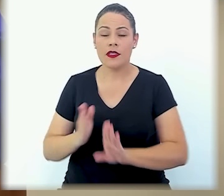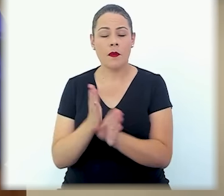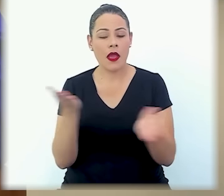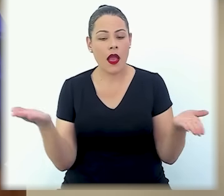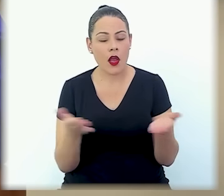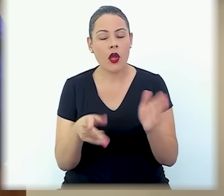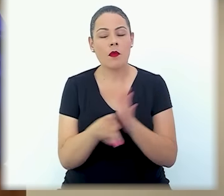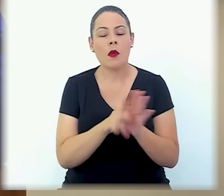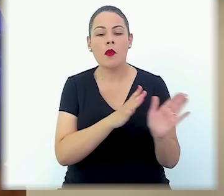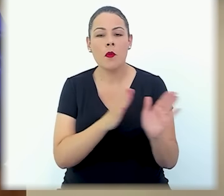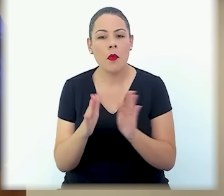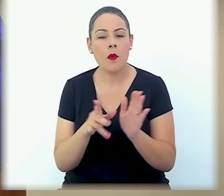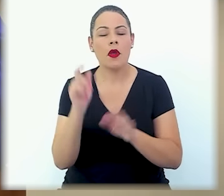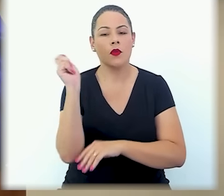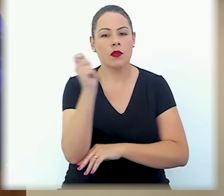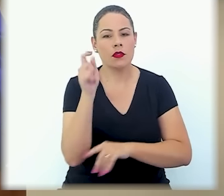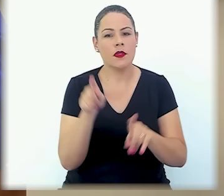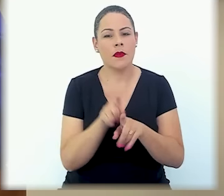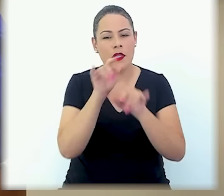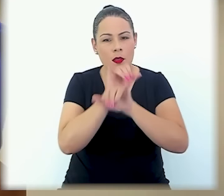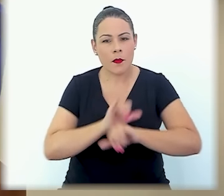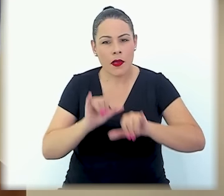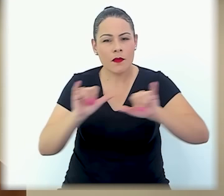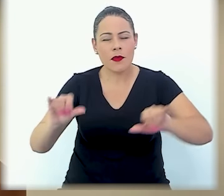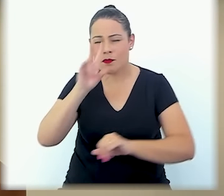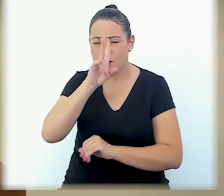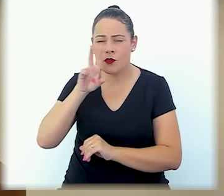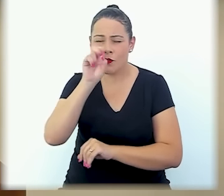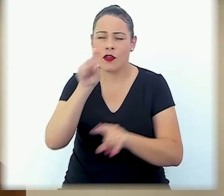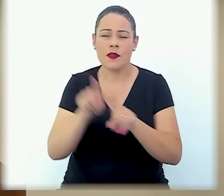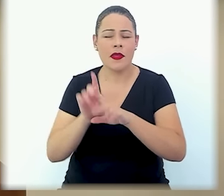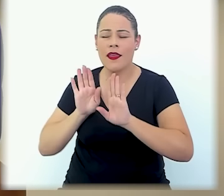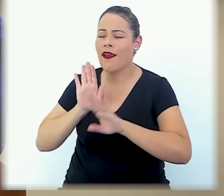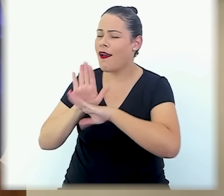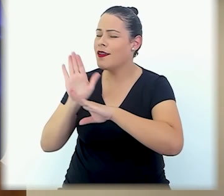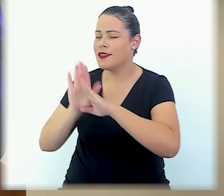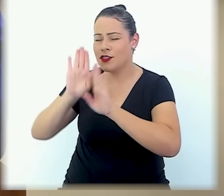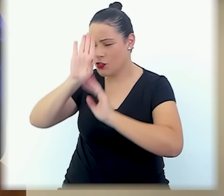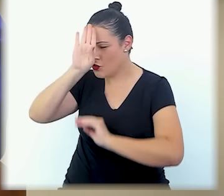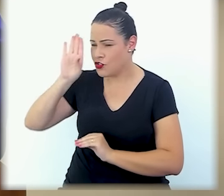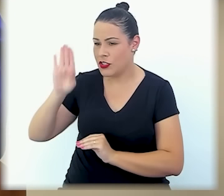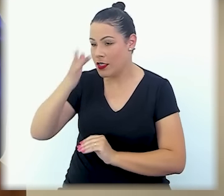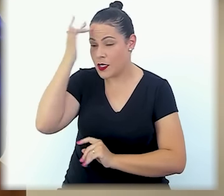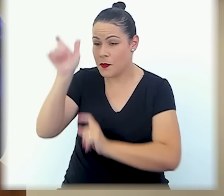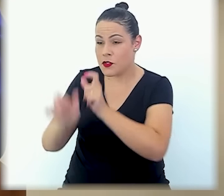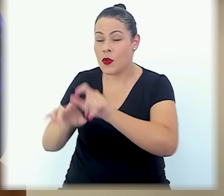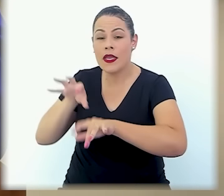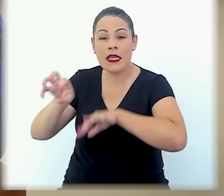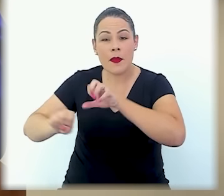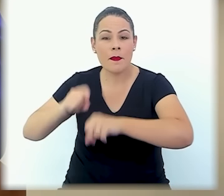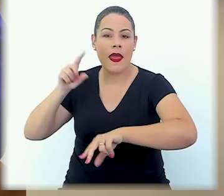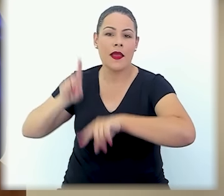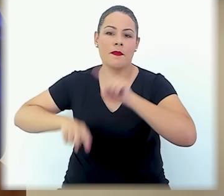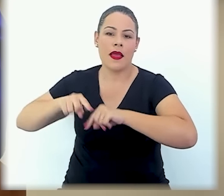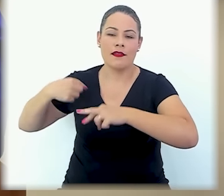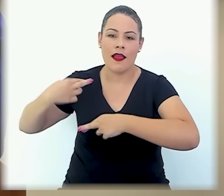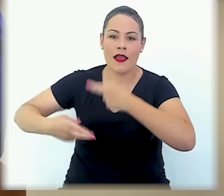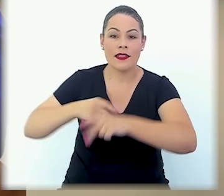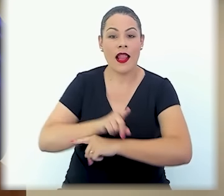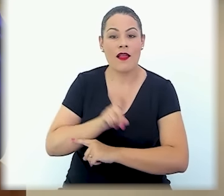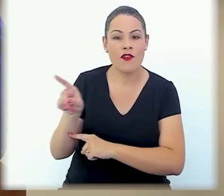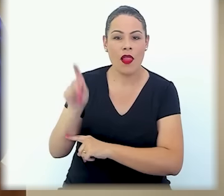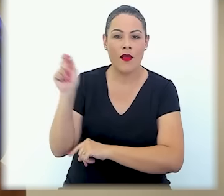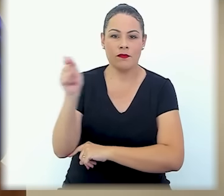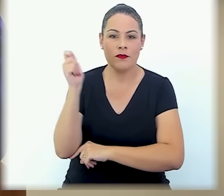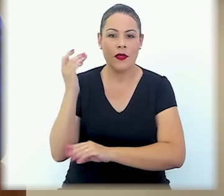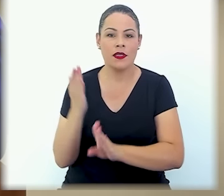exemplo, no Rio Grande do Sul também, nós estamos com uma grande campanha atendendo diretamente os catadores e catadoras lá. Então, a gente tem um pouco tem